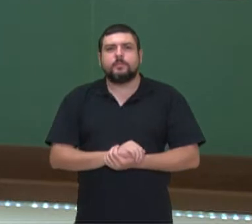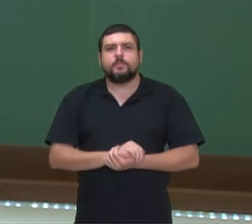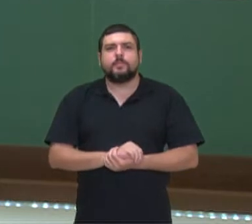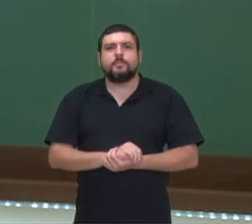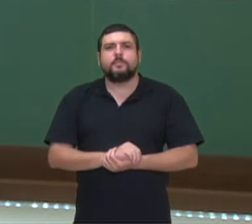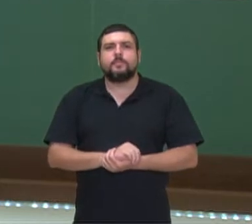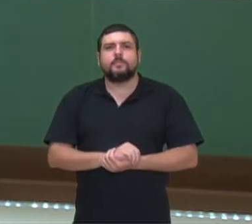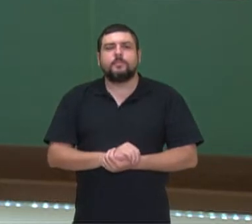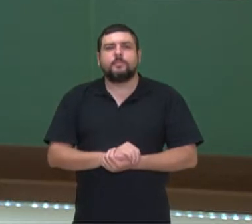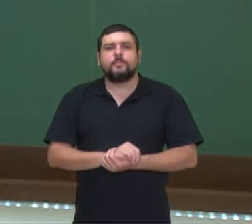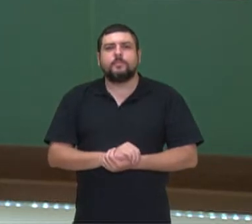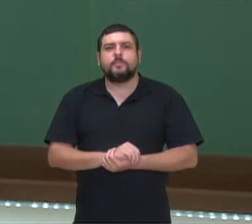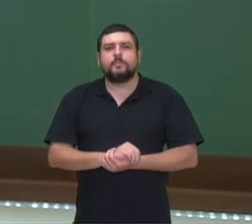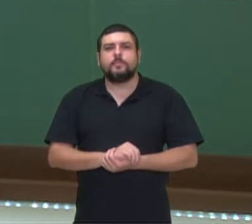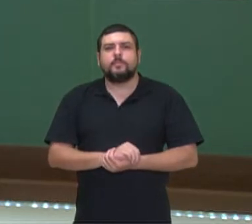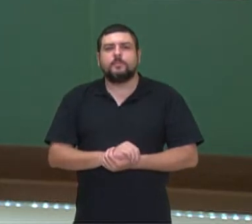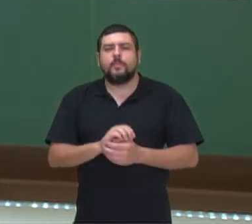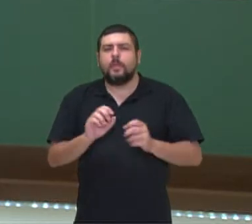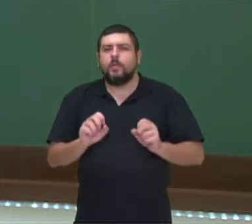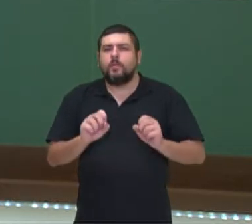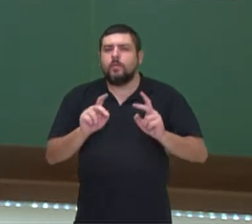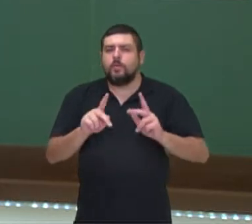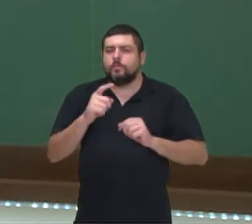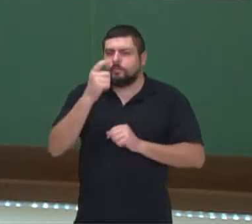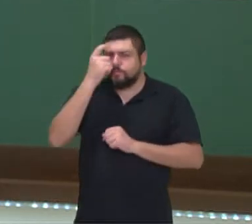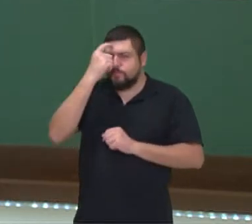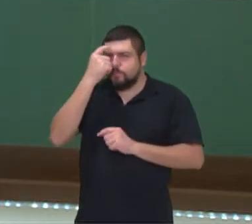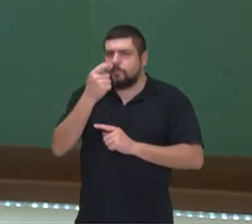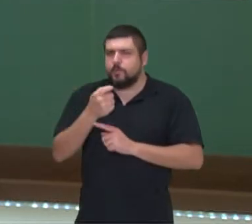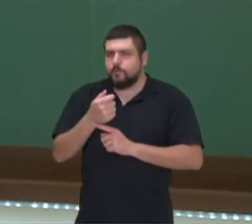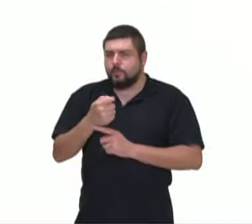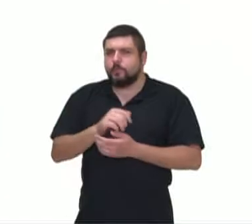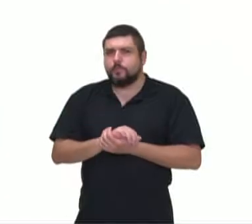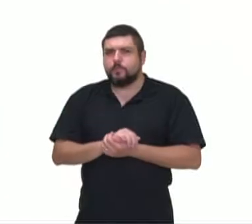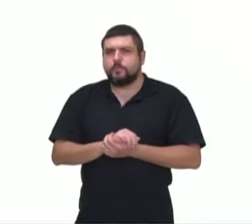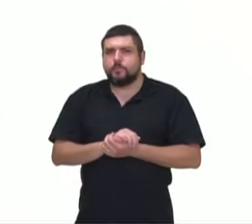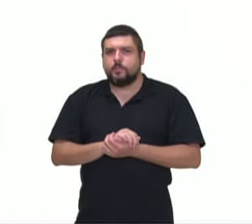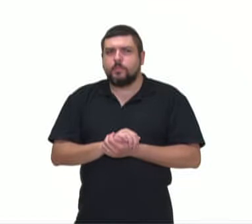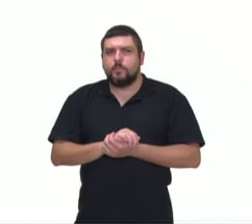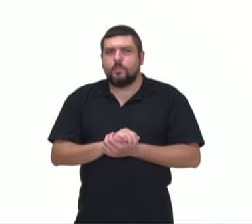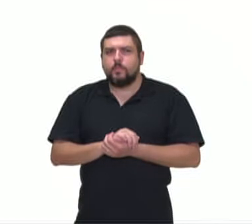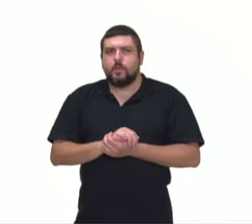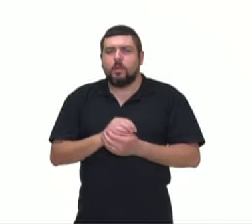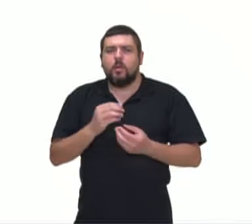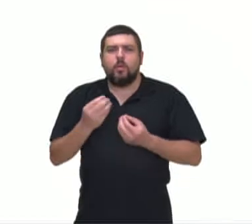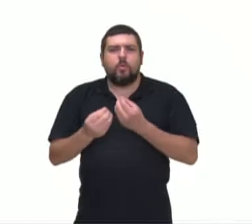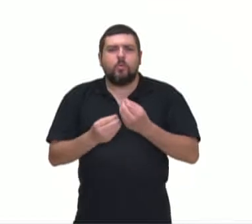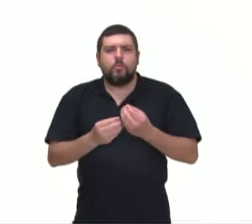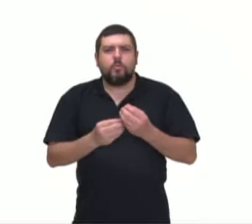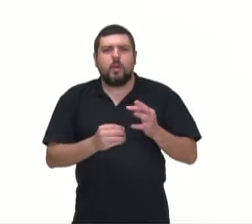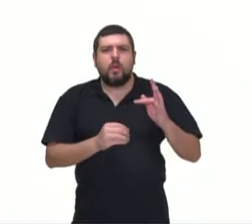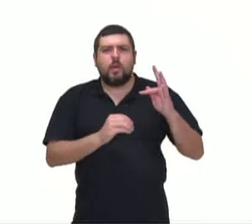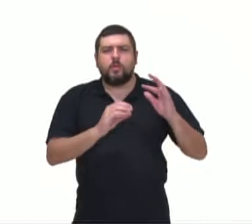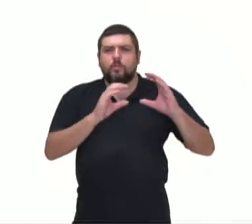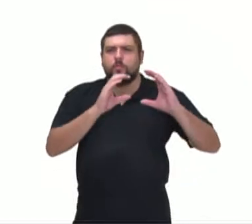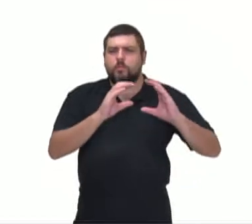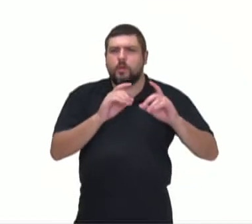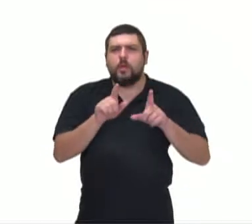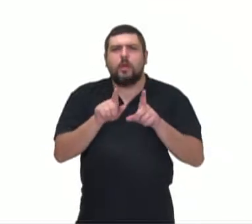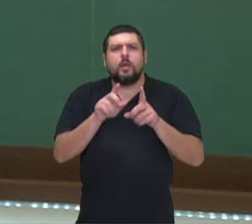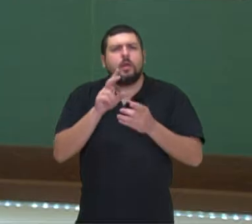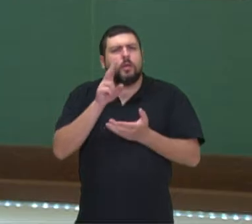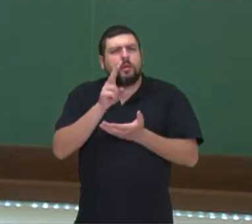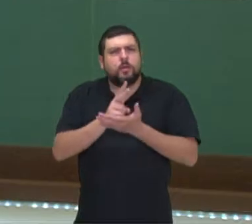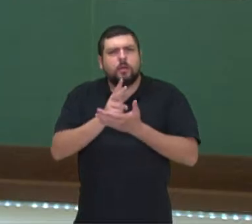Olha só. Vamos pensar um pouquinho. A representação gráfica de uma função afim será sempre uma